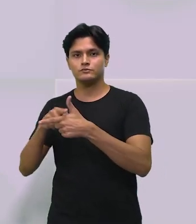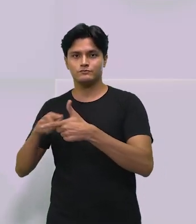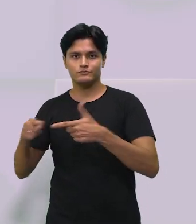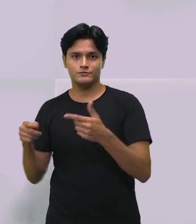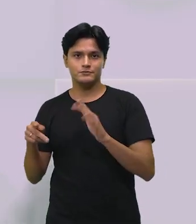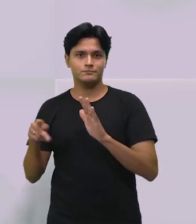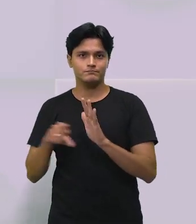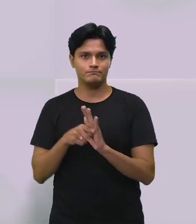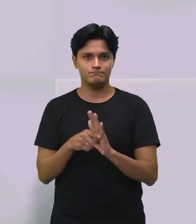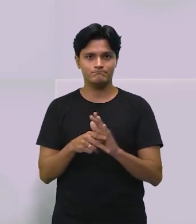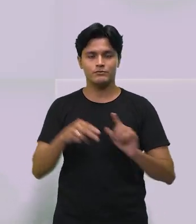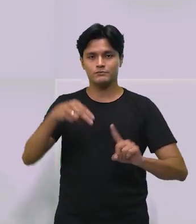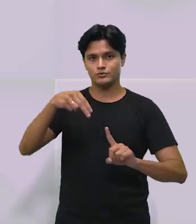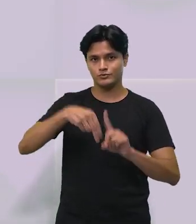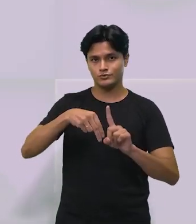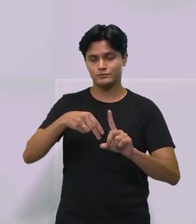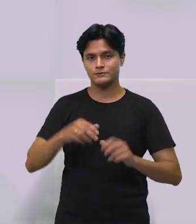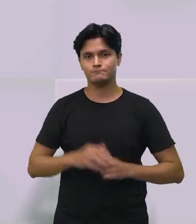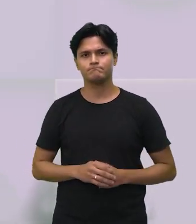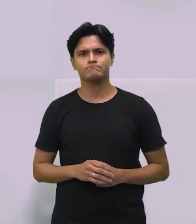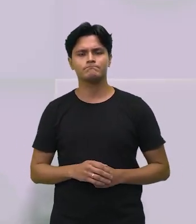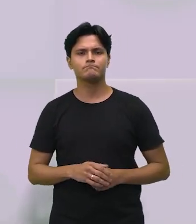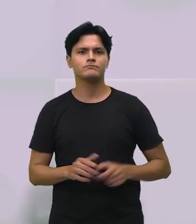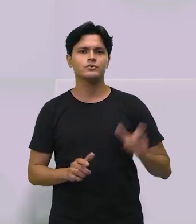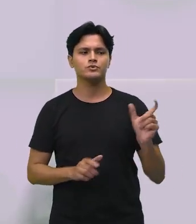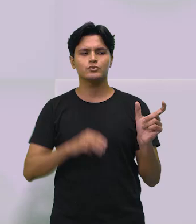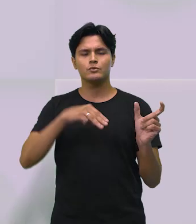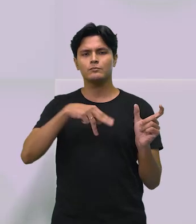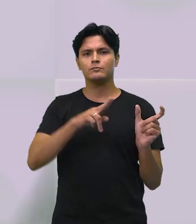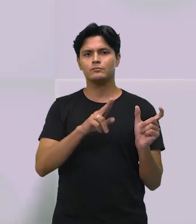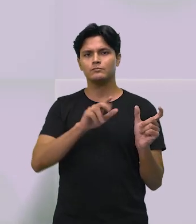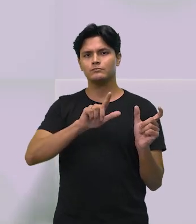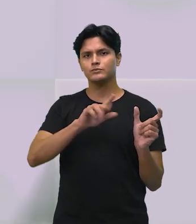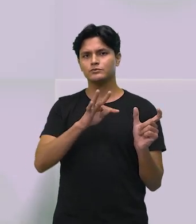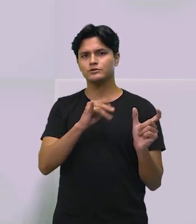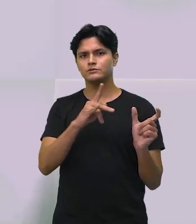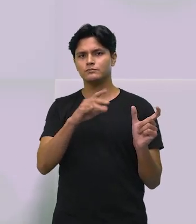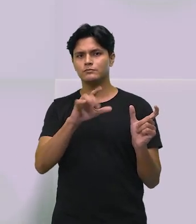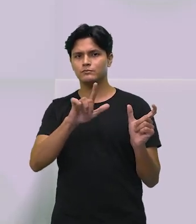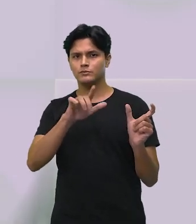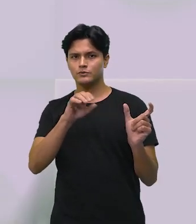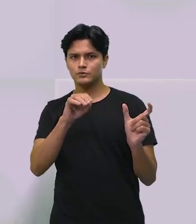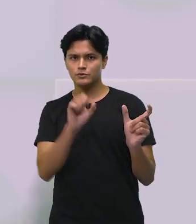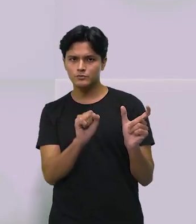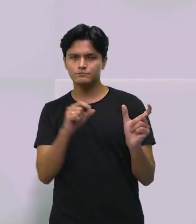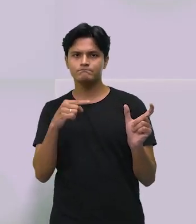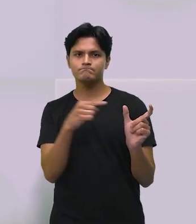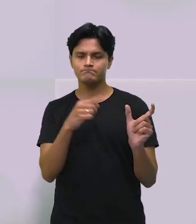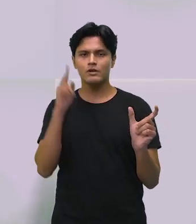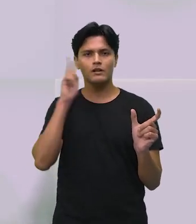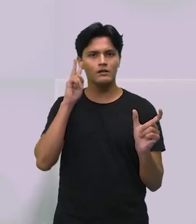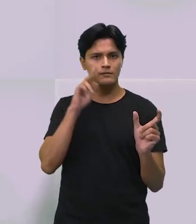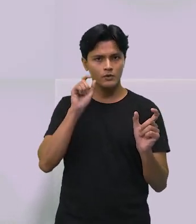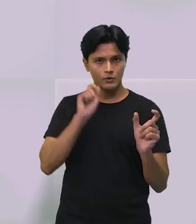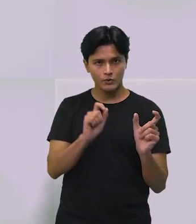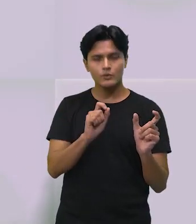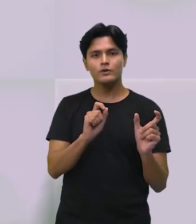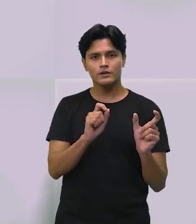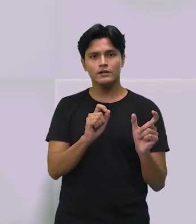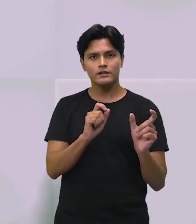vamos verificar essas duas palavrinhas, porque elas lembram uma operação, né? Múltiplos lembra a operação